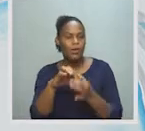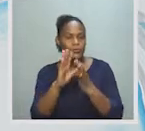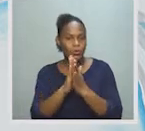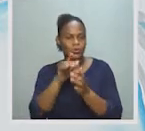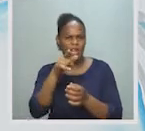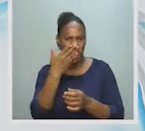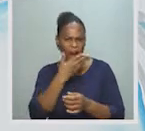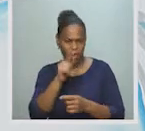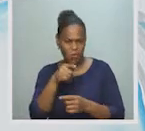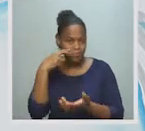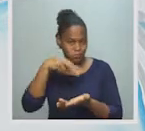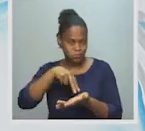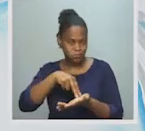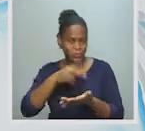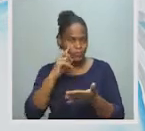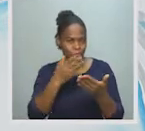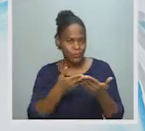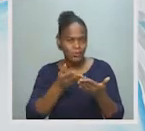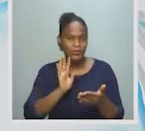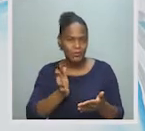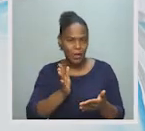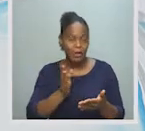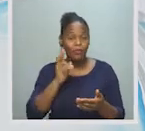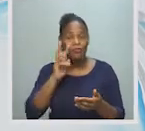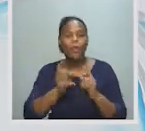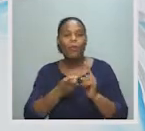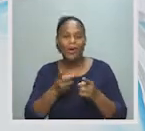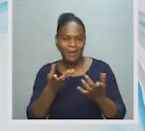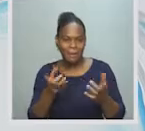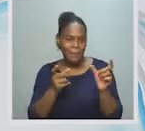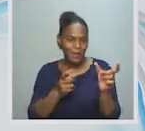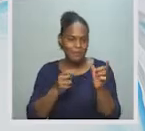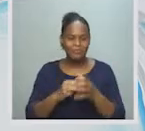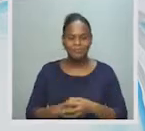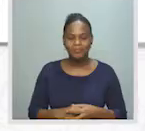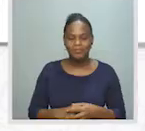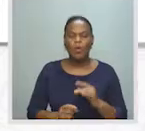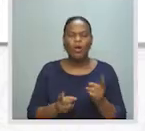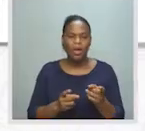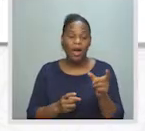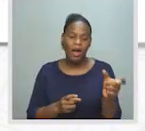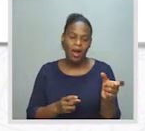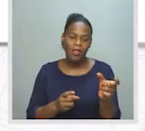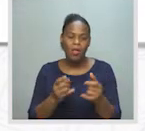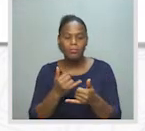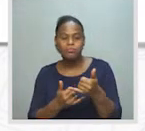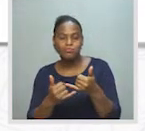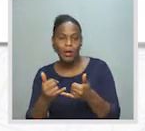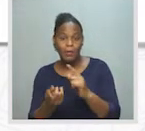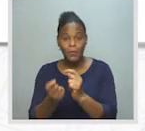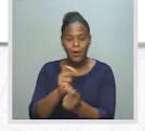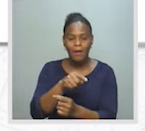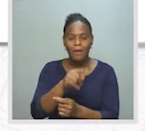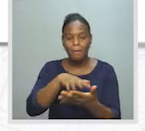aulas presenciais. O que é isto de fundamentalismo religioso? É a transposição para o